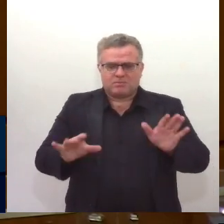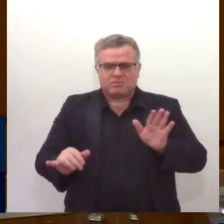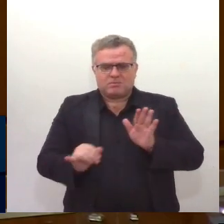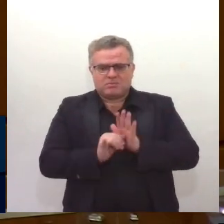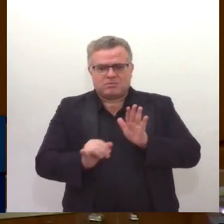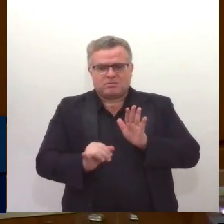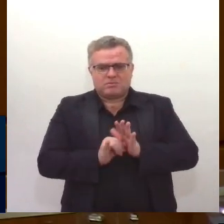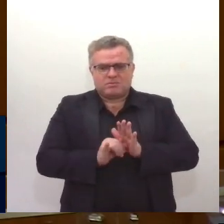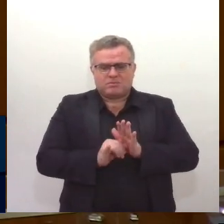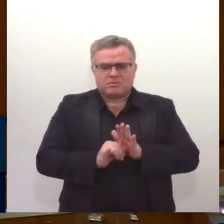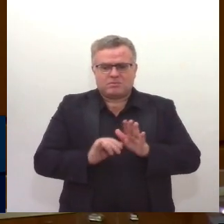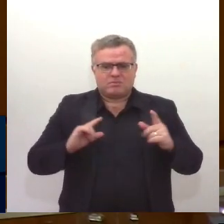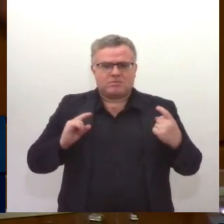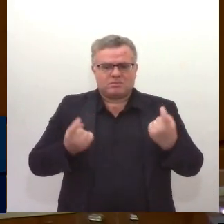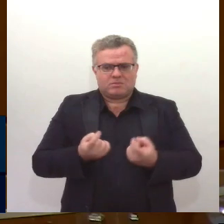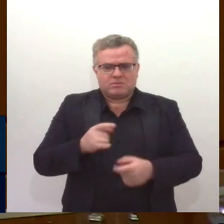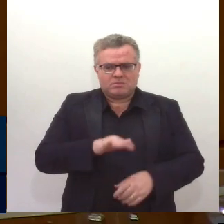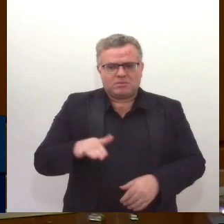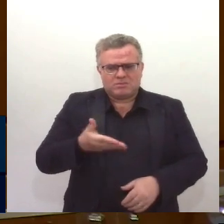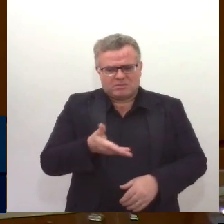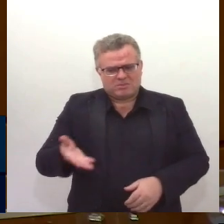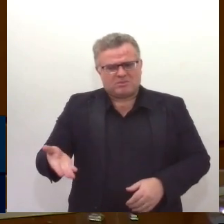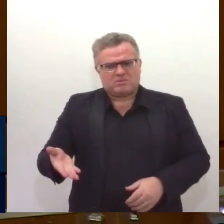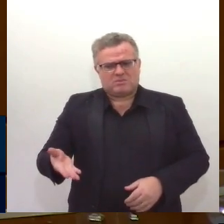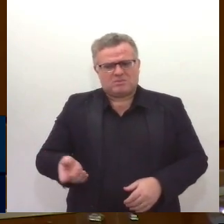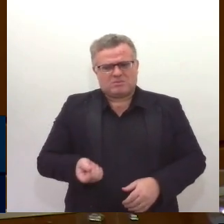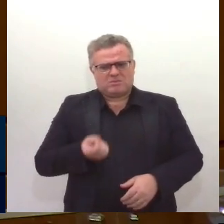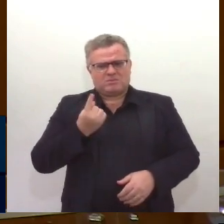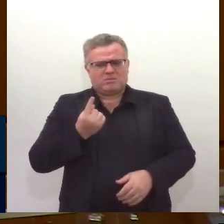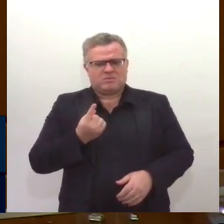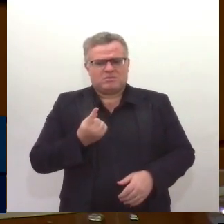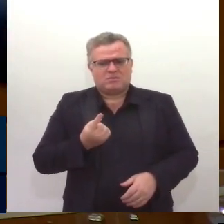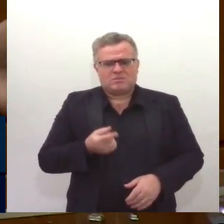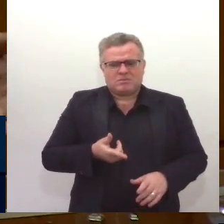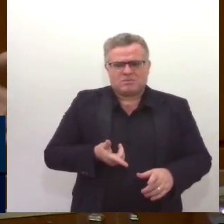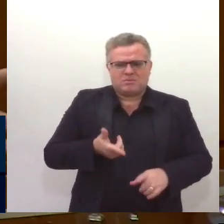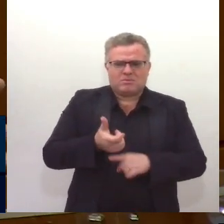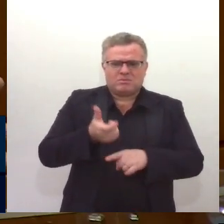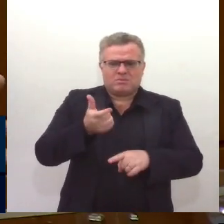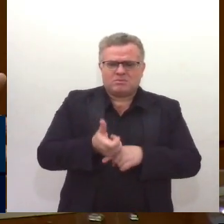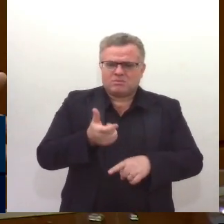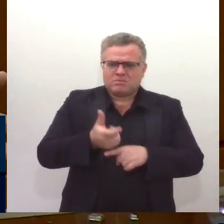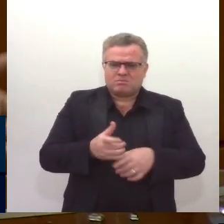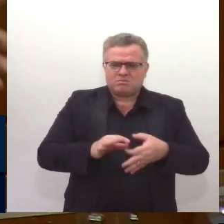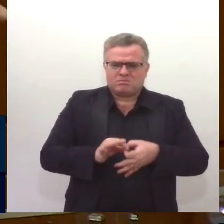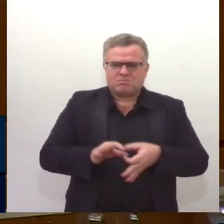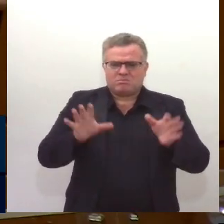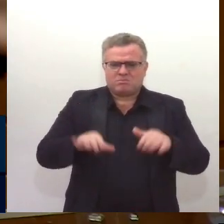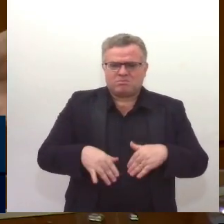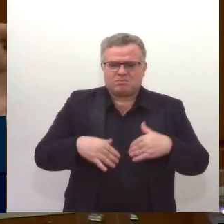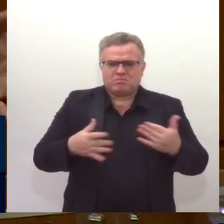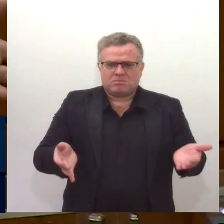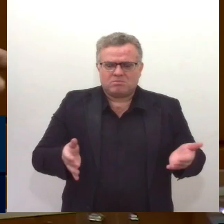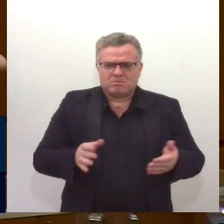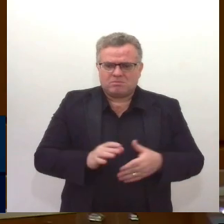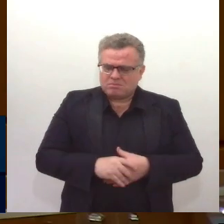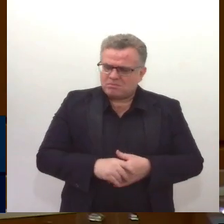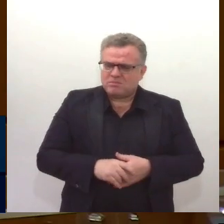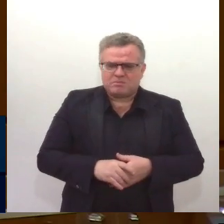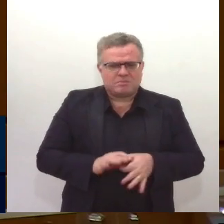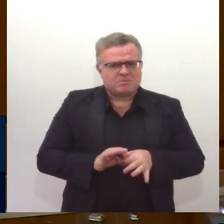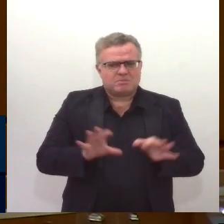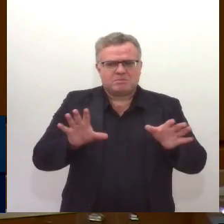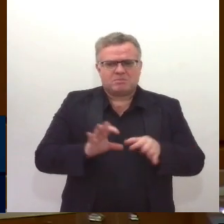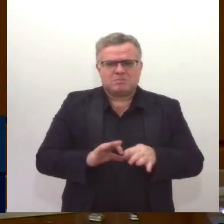crianças, assalto liberado para quem quisesse assaltar, invadir uma loja, levar até